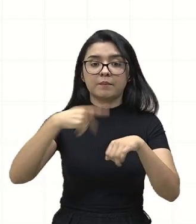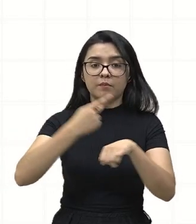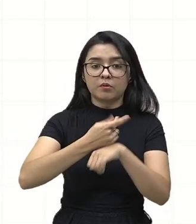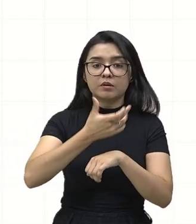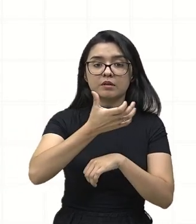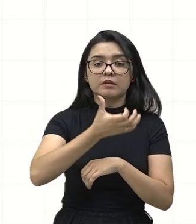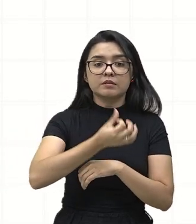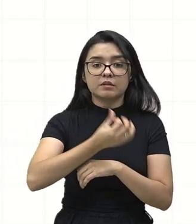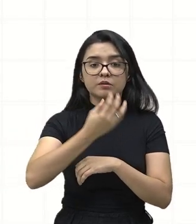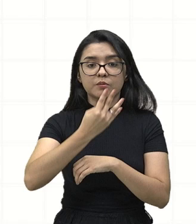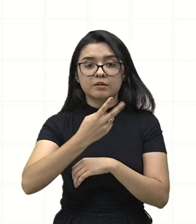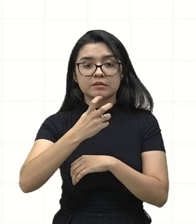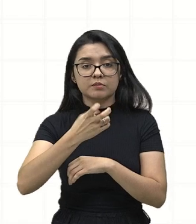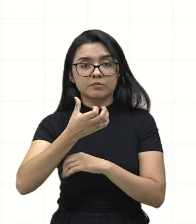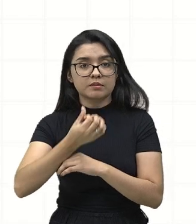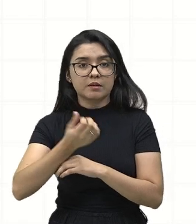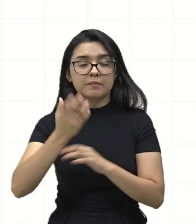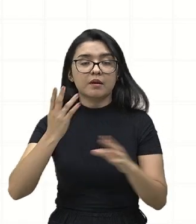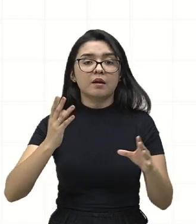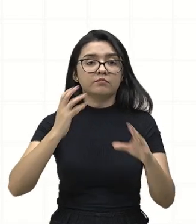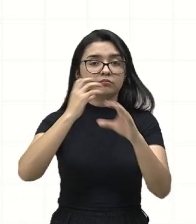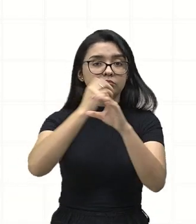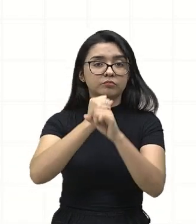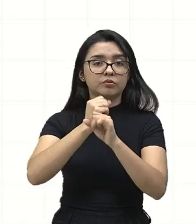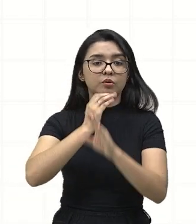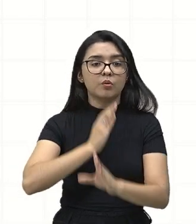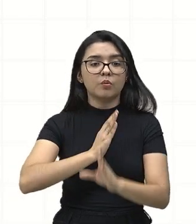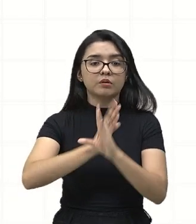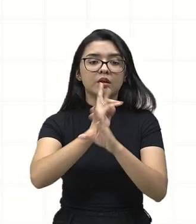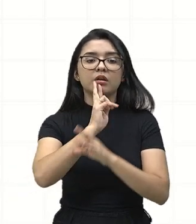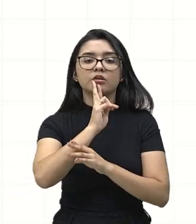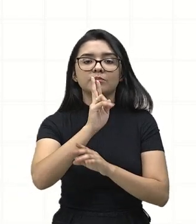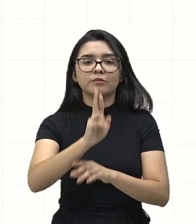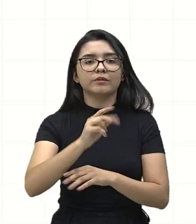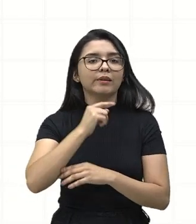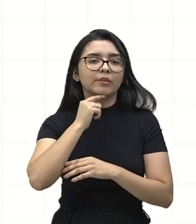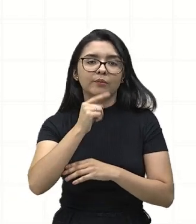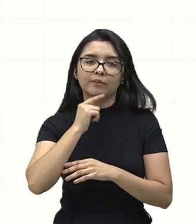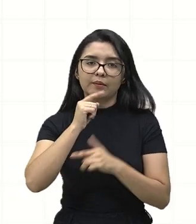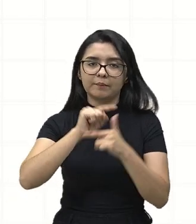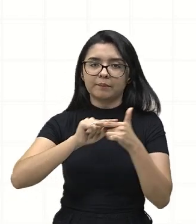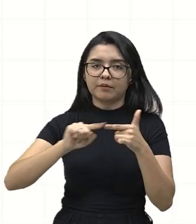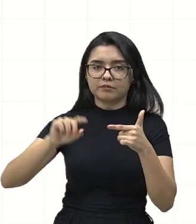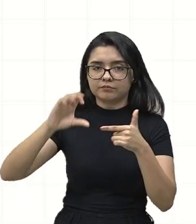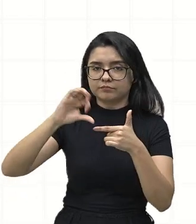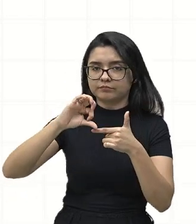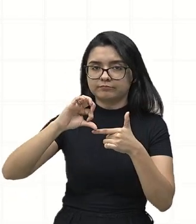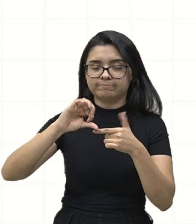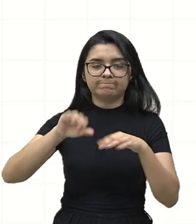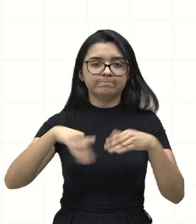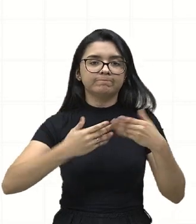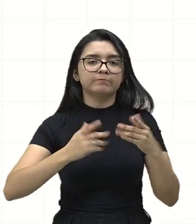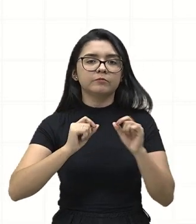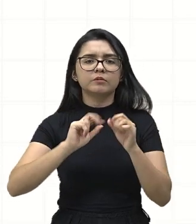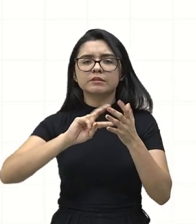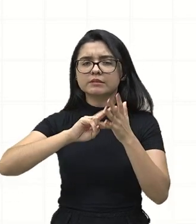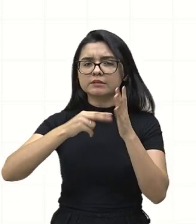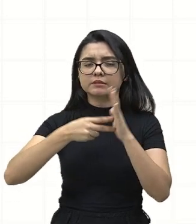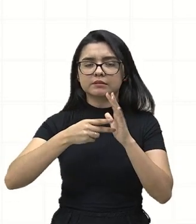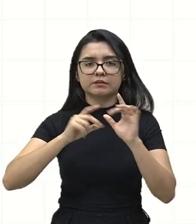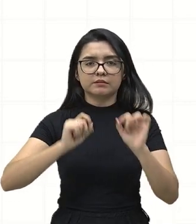5, o 6, para a gente chegar num resultado que deixaria algum resto. Então, vejam